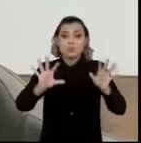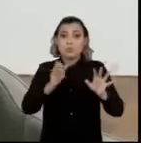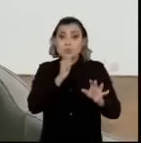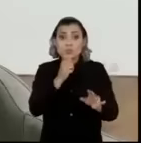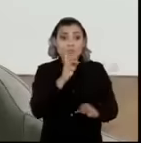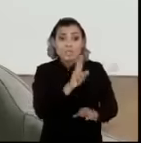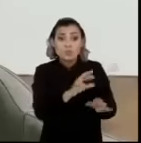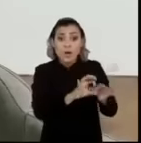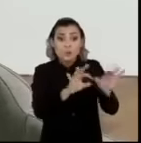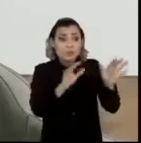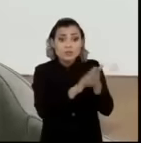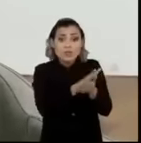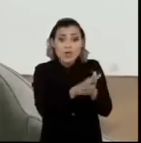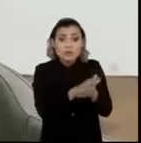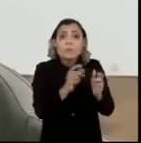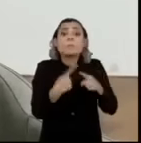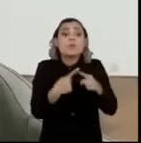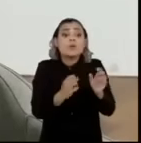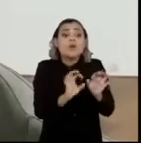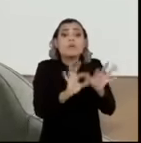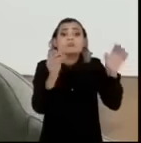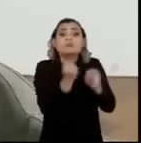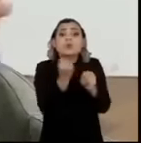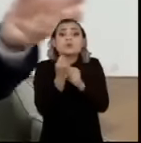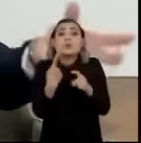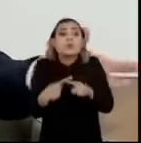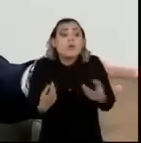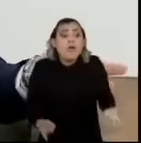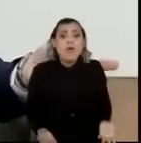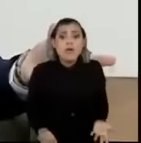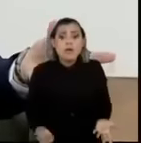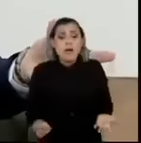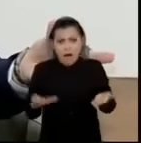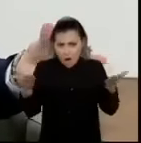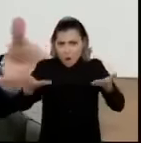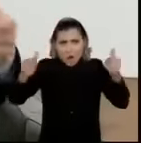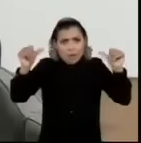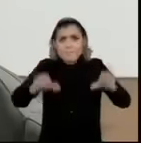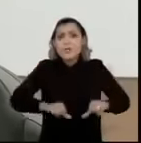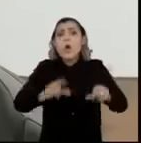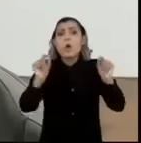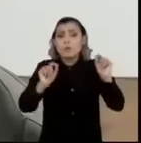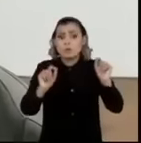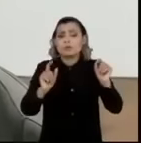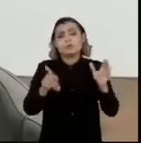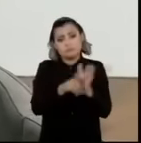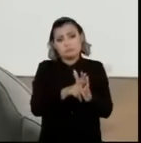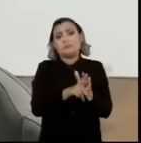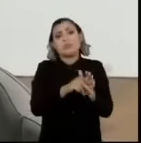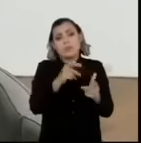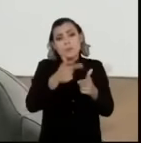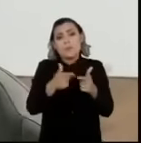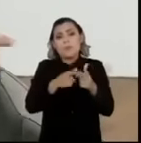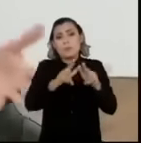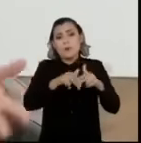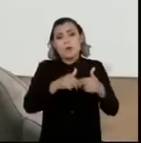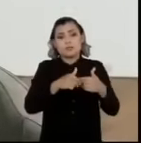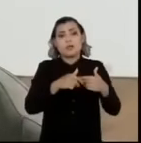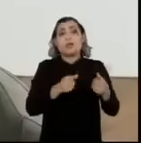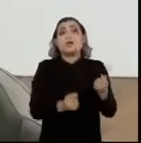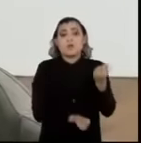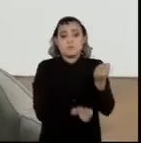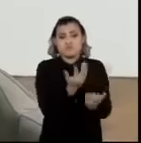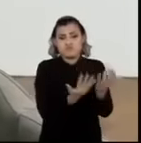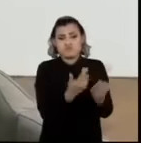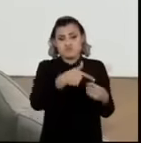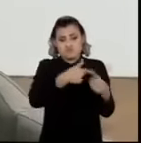resposta à anuência para a construção do linhão, ou é pior agora queimar o óleo diesel para poder deixar o Estado com energia, uma vez que ele está